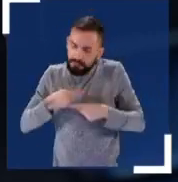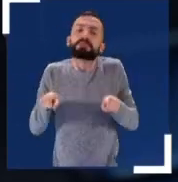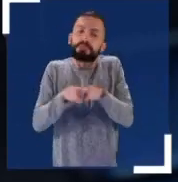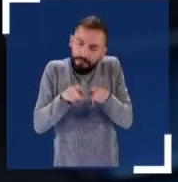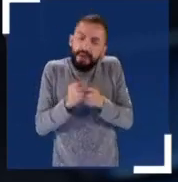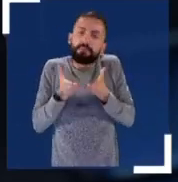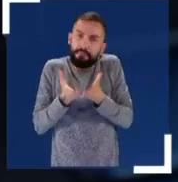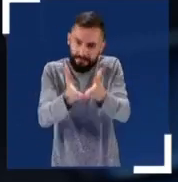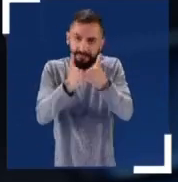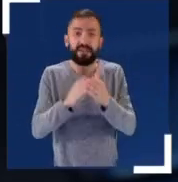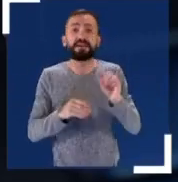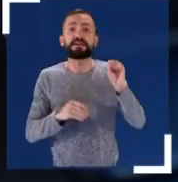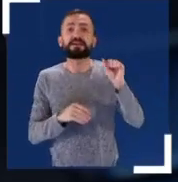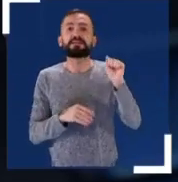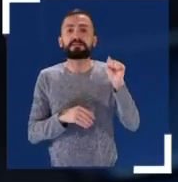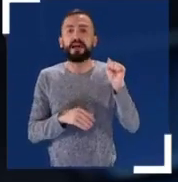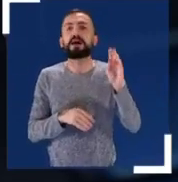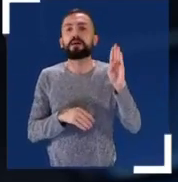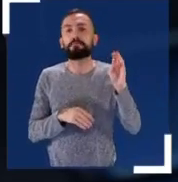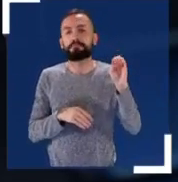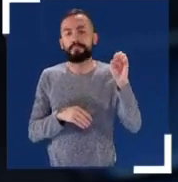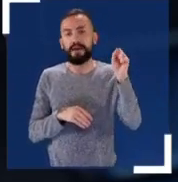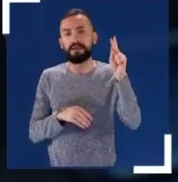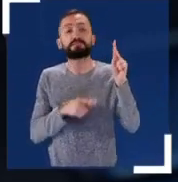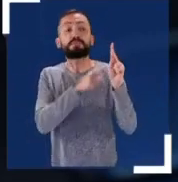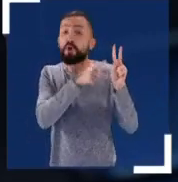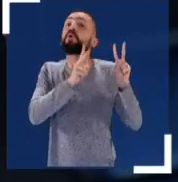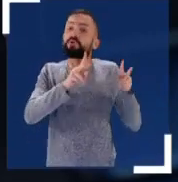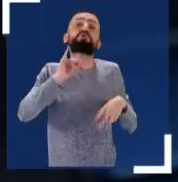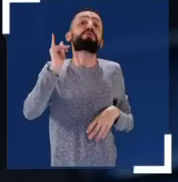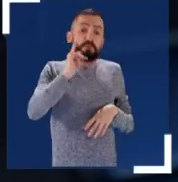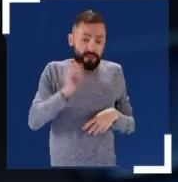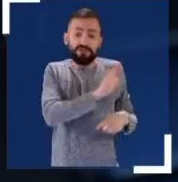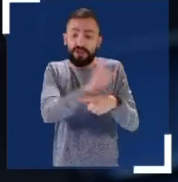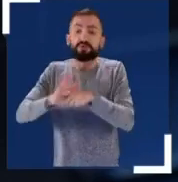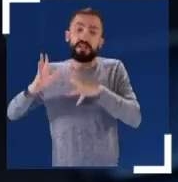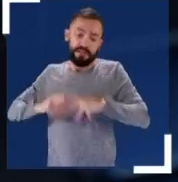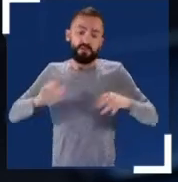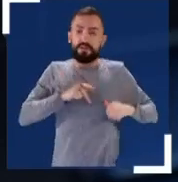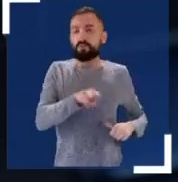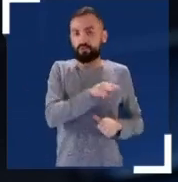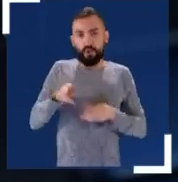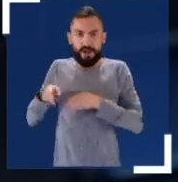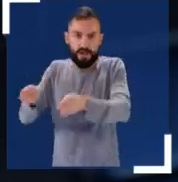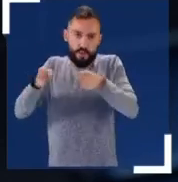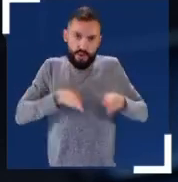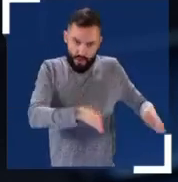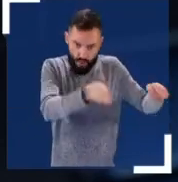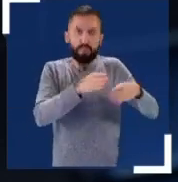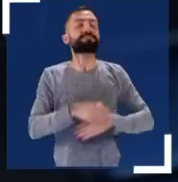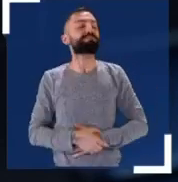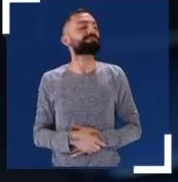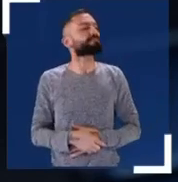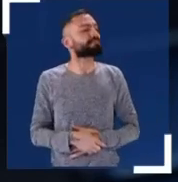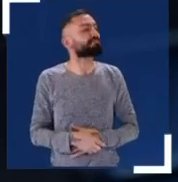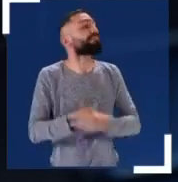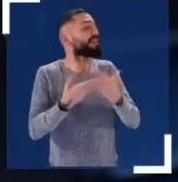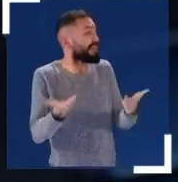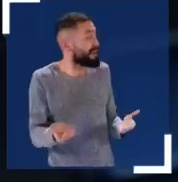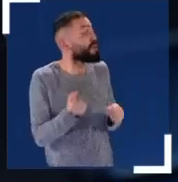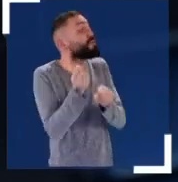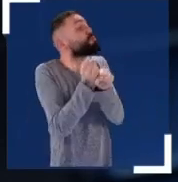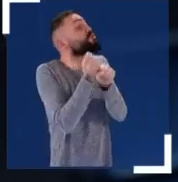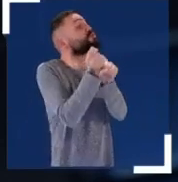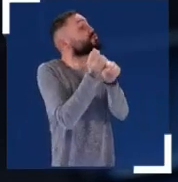do saneamento e da ação de despoluição do rio Tietê e do rio Pinheiros. Bem, durante muitos anos ficou-se esperando